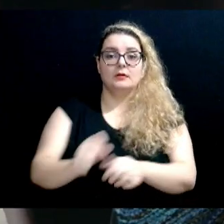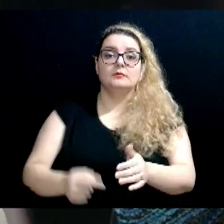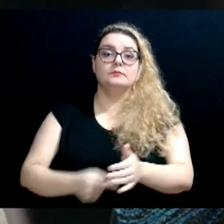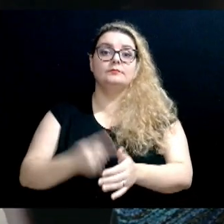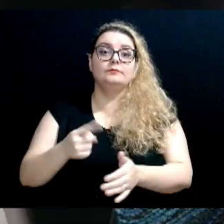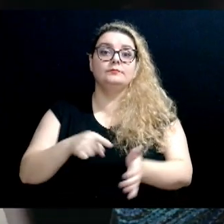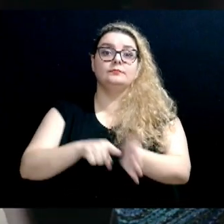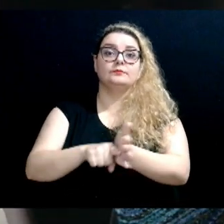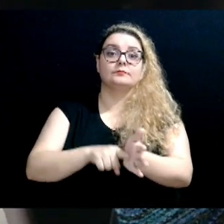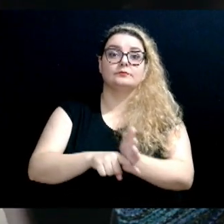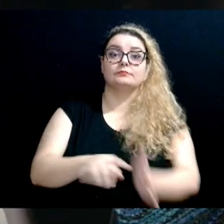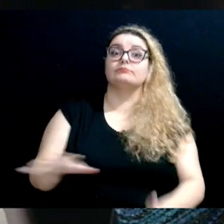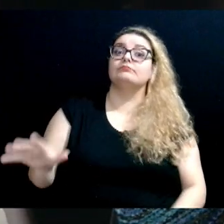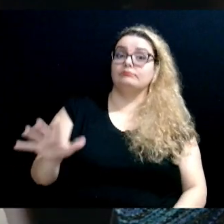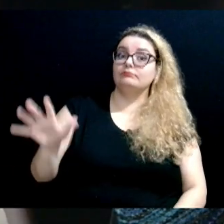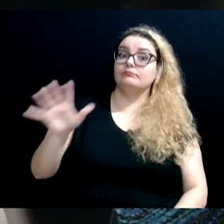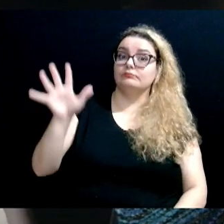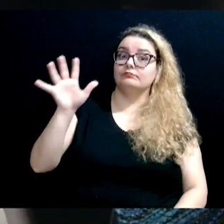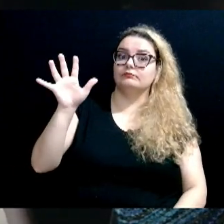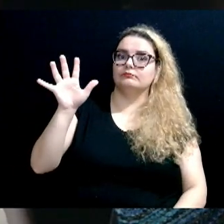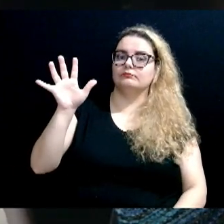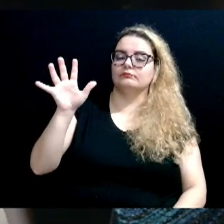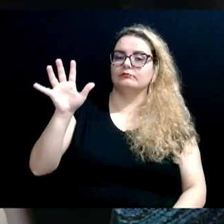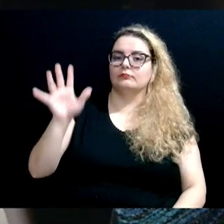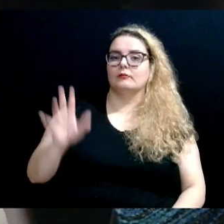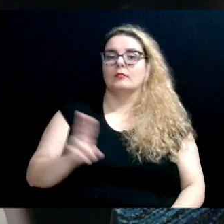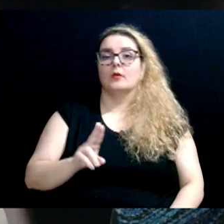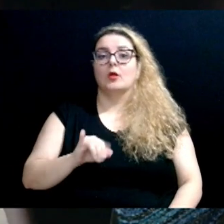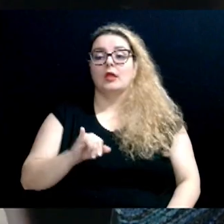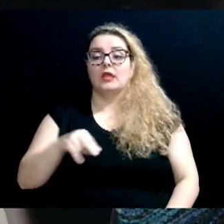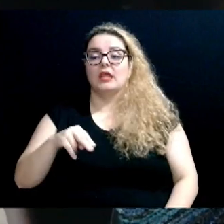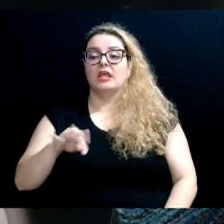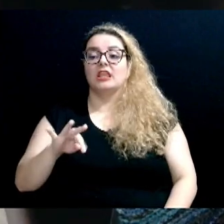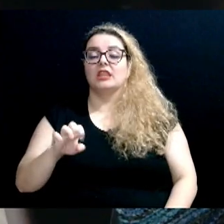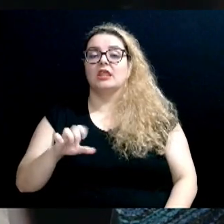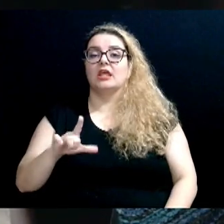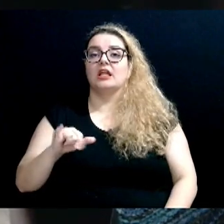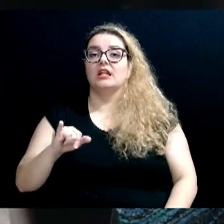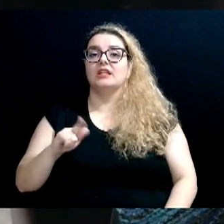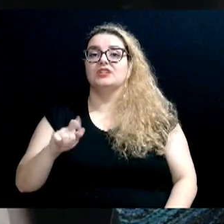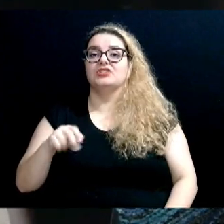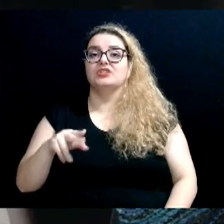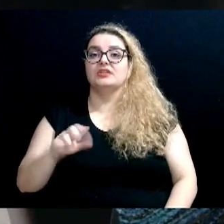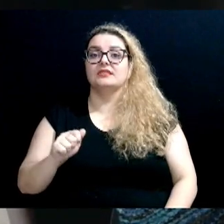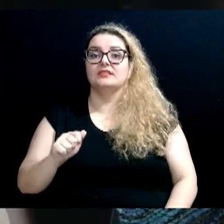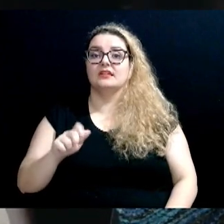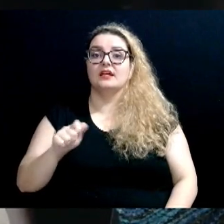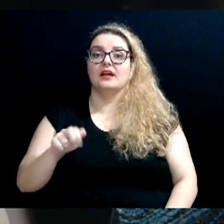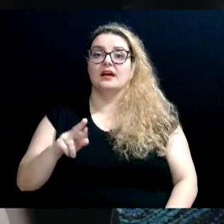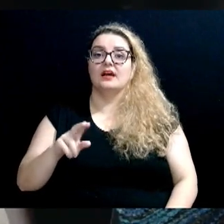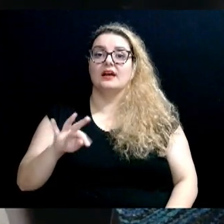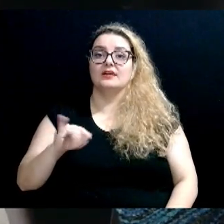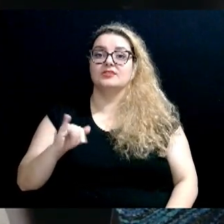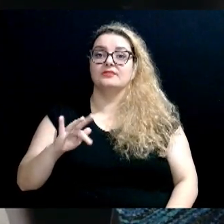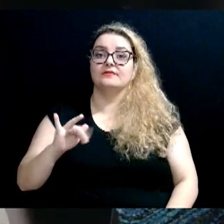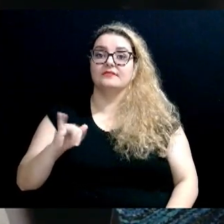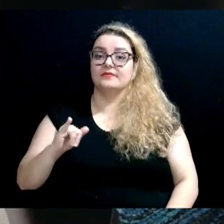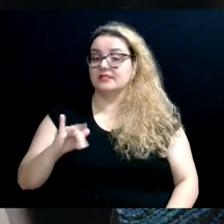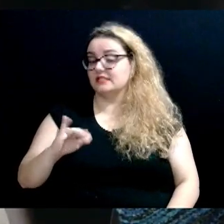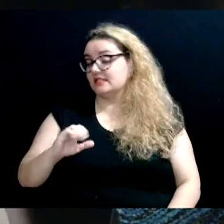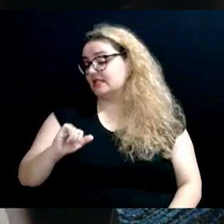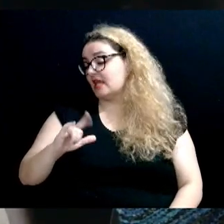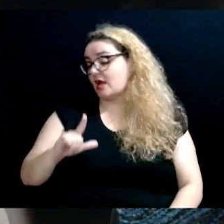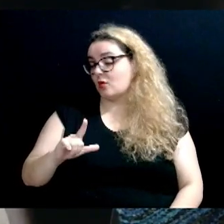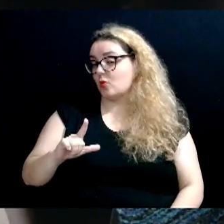cara. Inclusive, o nome inteligência artificial ele foi uma jogada de marketing e das mais legais possíveis, Porque se a gente for olhar do ponto